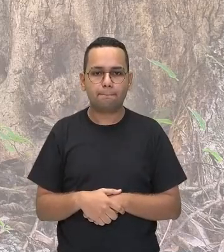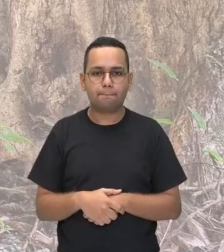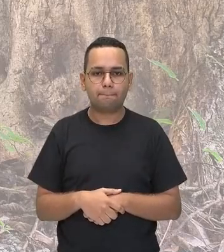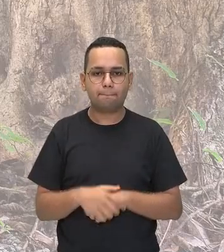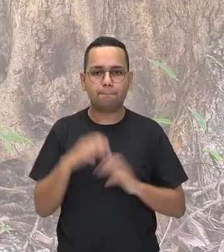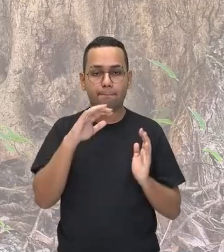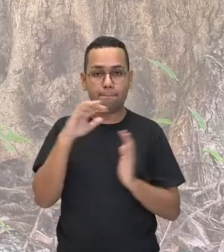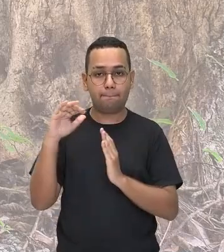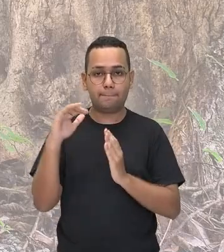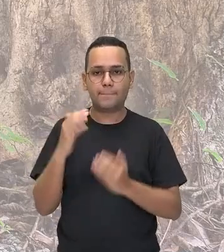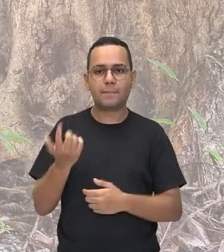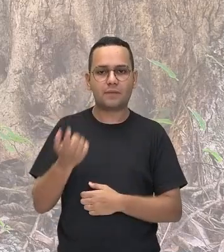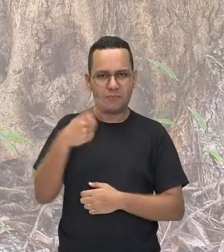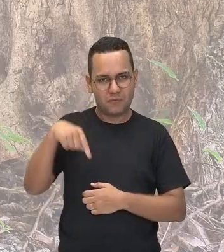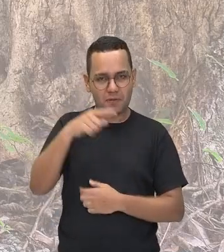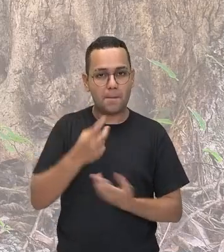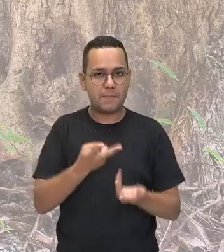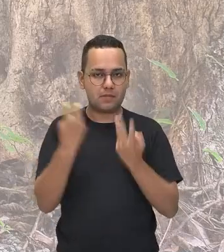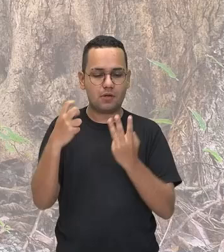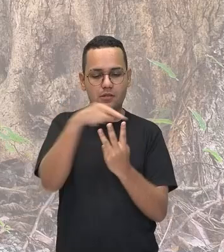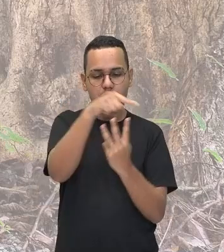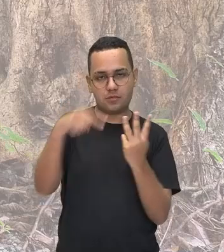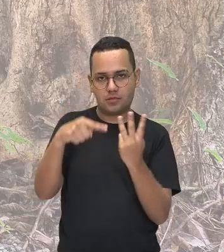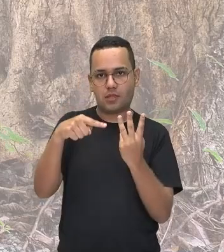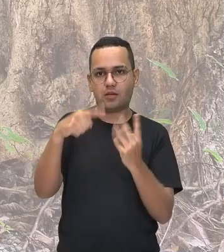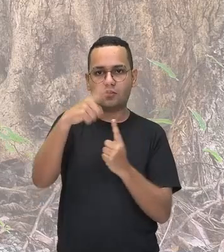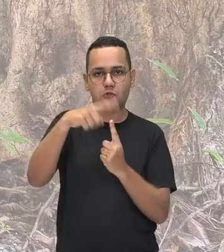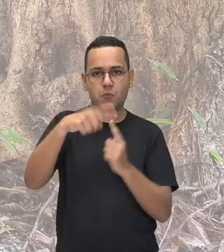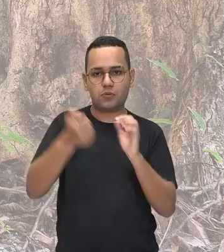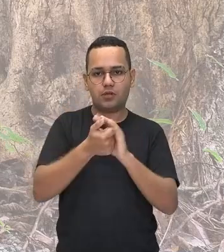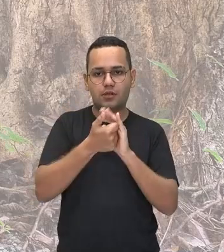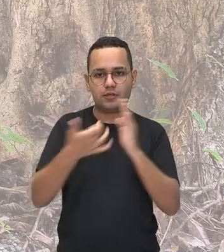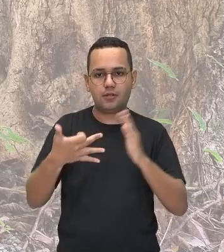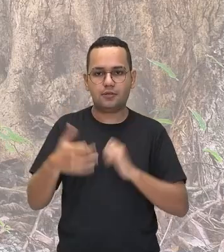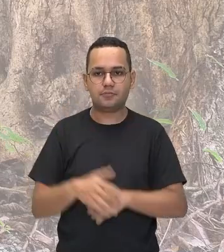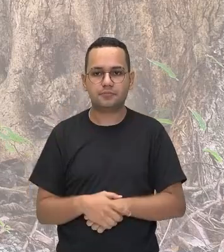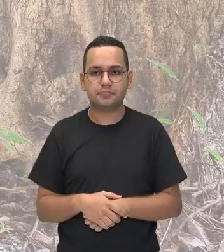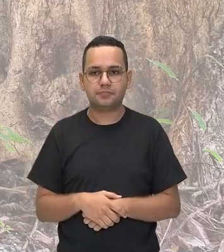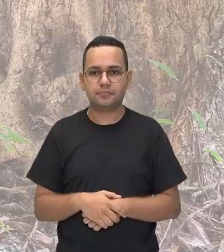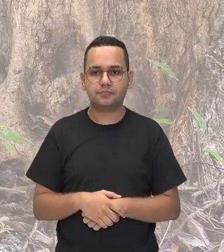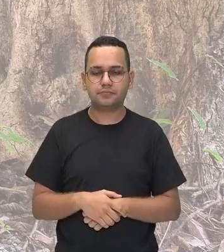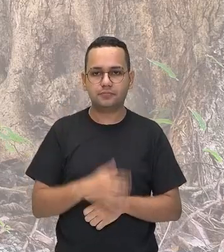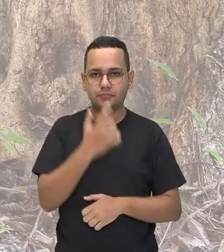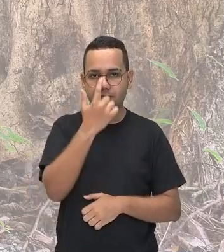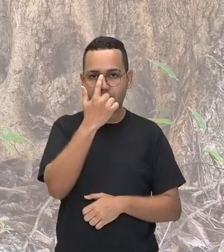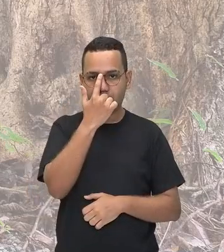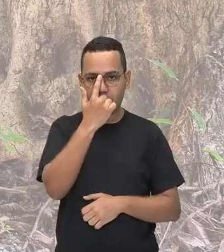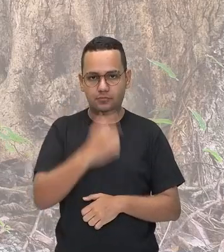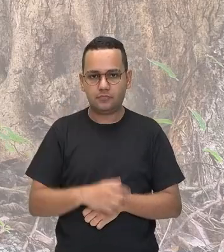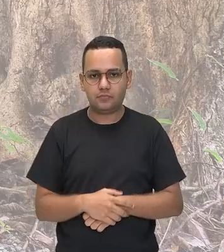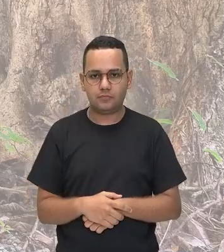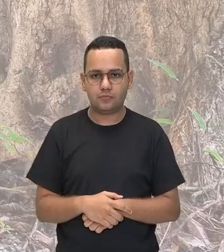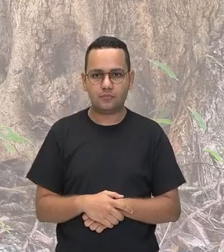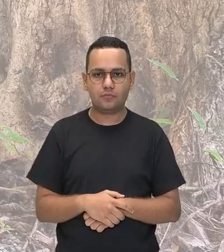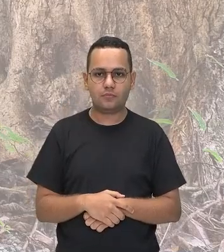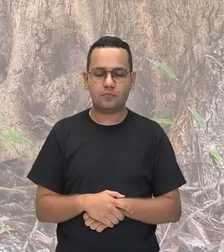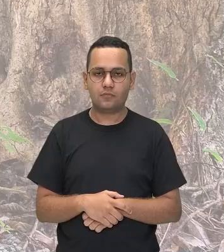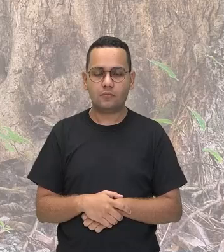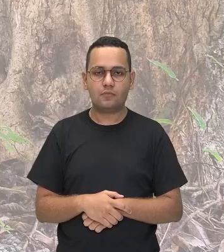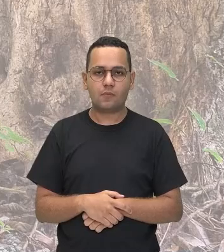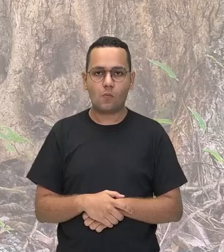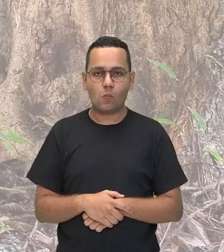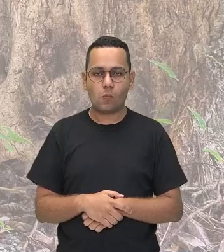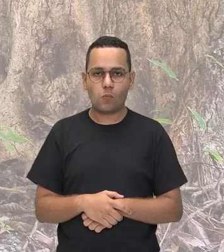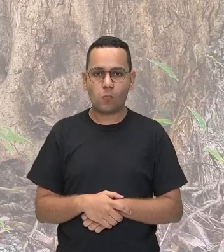três principais características da economia verde. As três principais características ou três pilares da economia verde